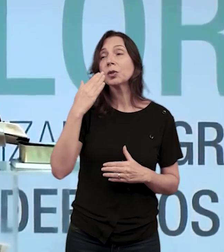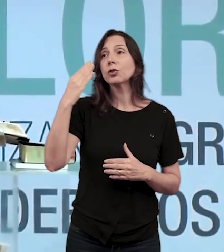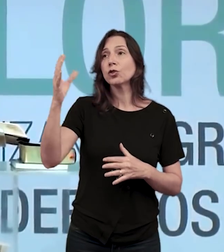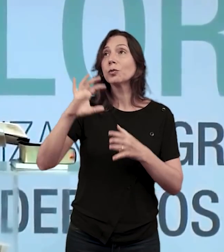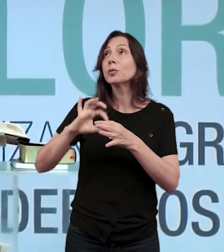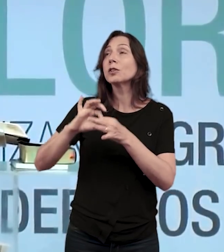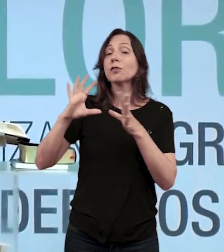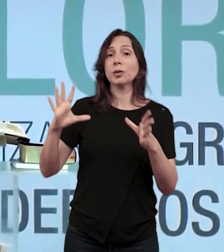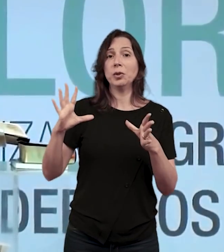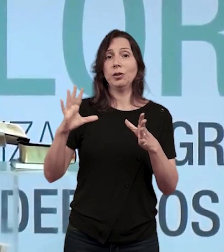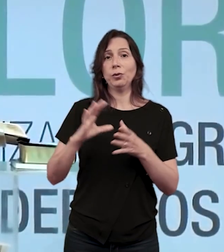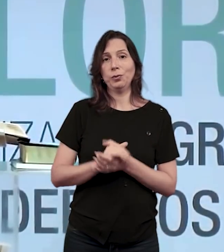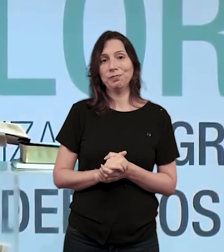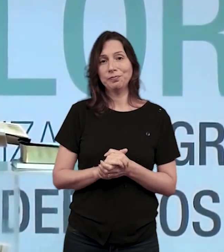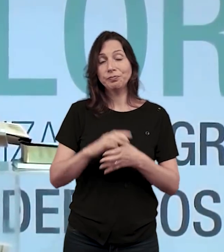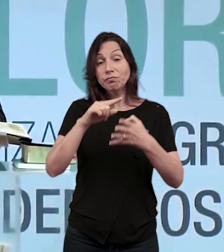lição: